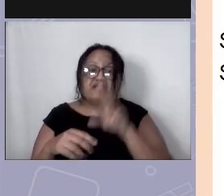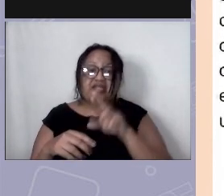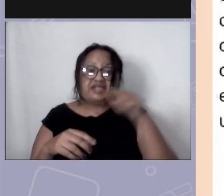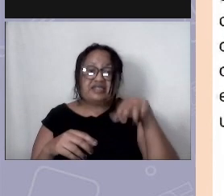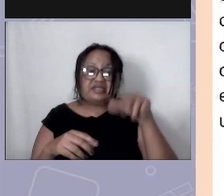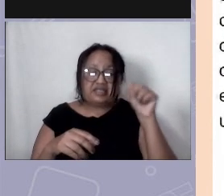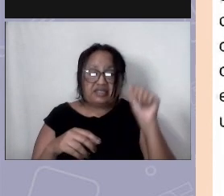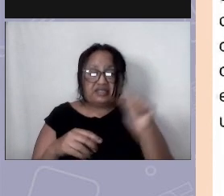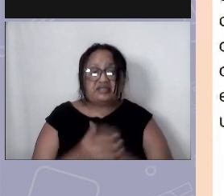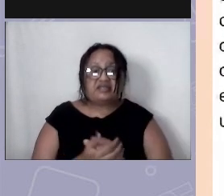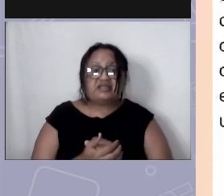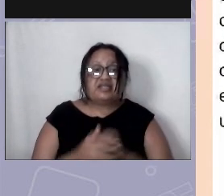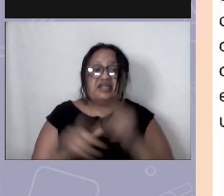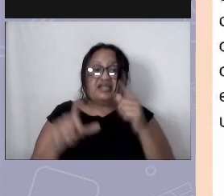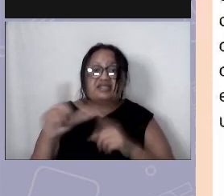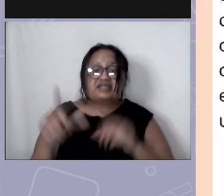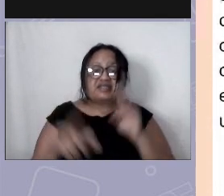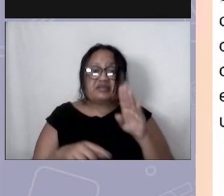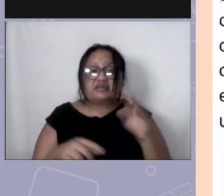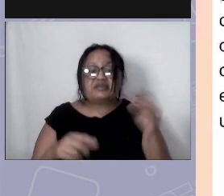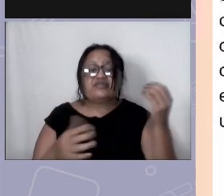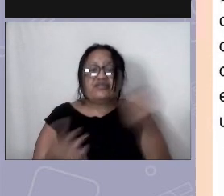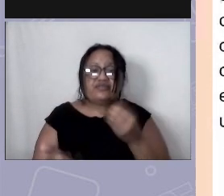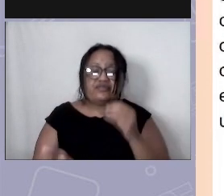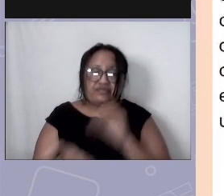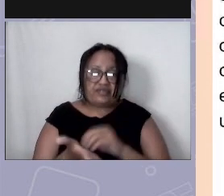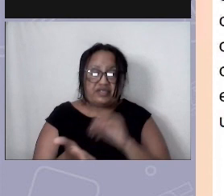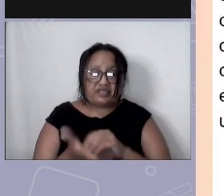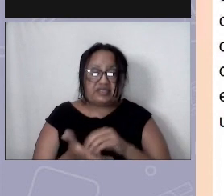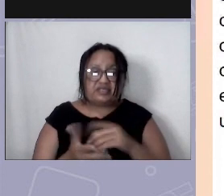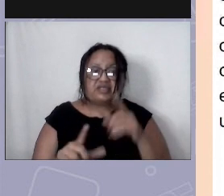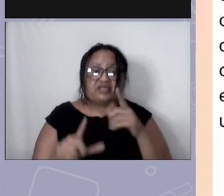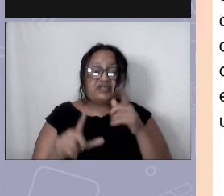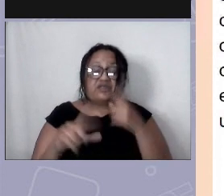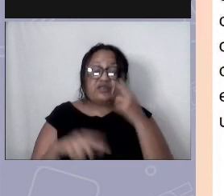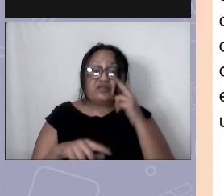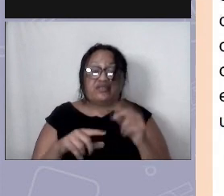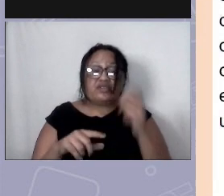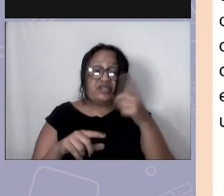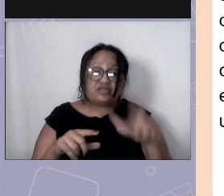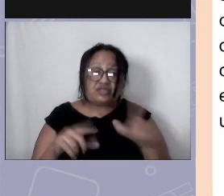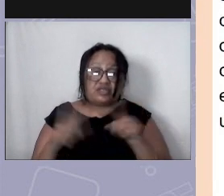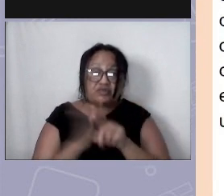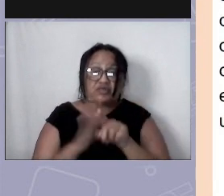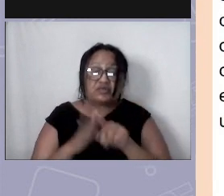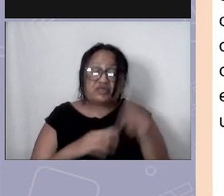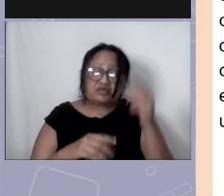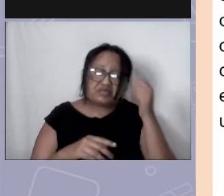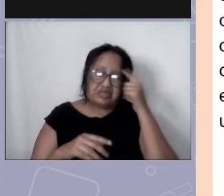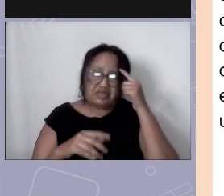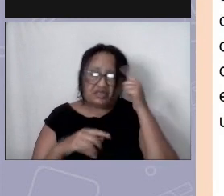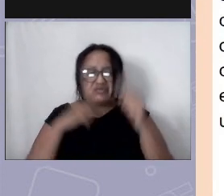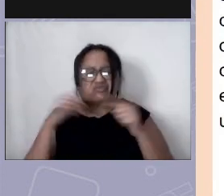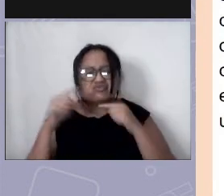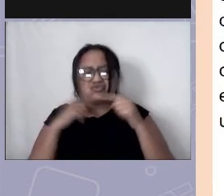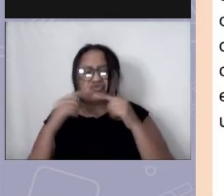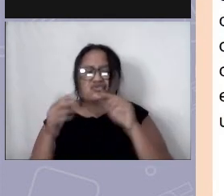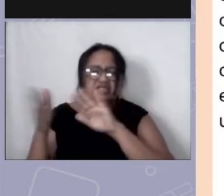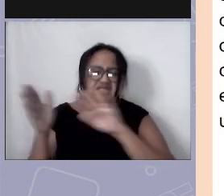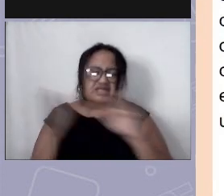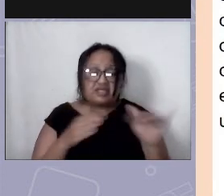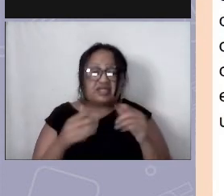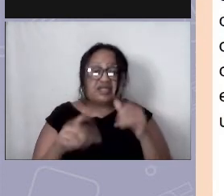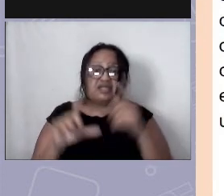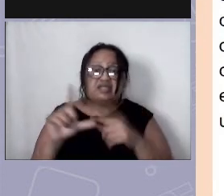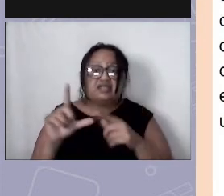B aí está verdadeira correta mas aí vamos ver as outras só para a gente tirar as dúvidas letra C a sequência